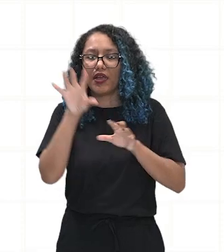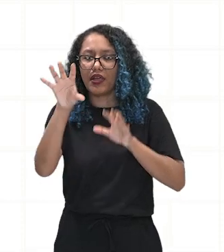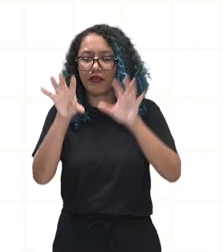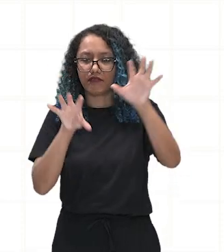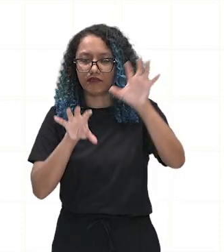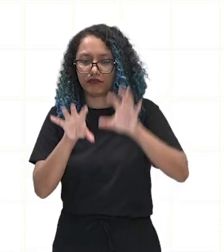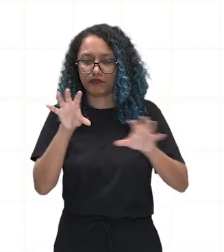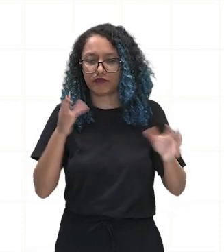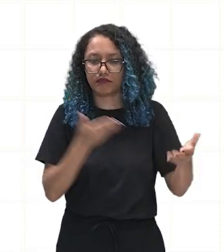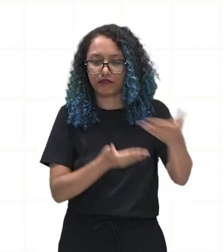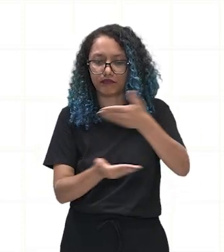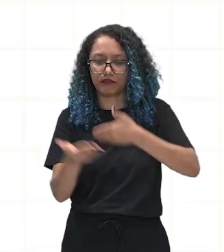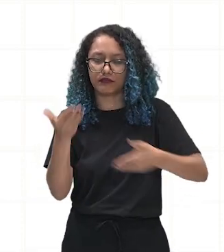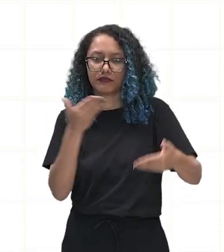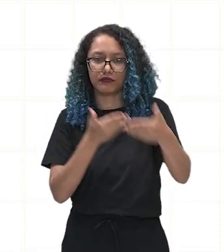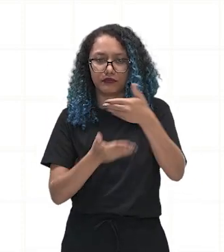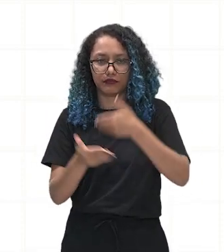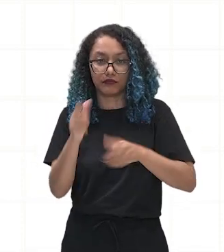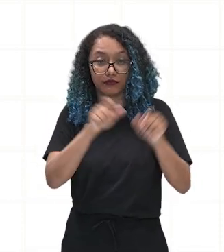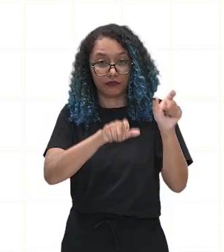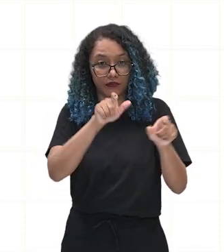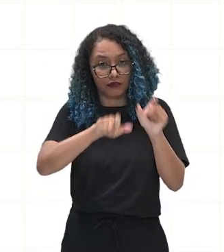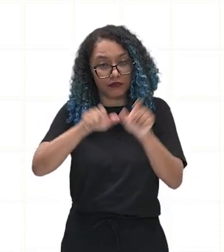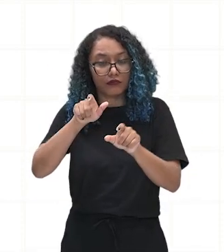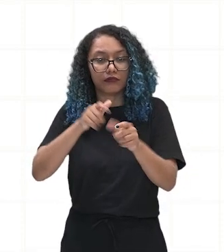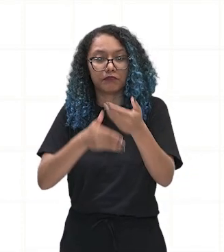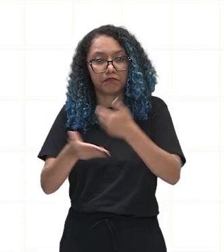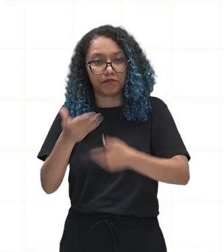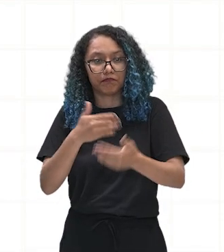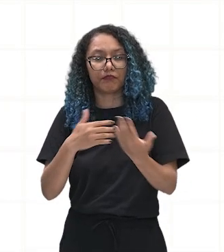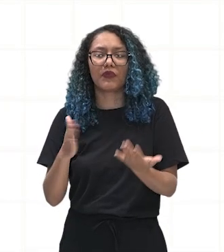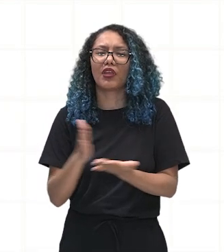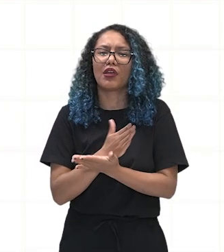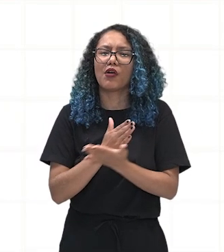diferentes regiões. Alguns desses fatores incluem